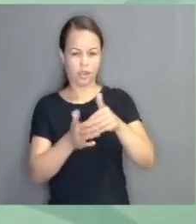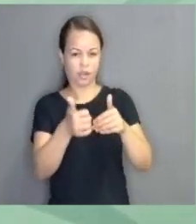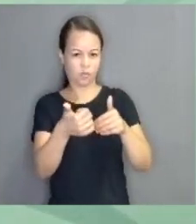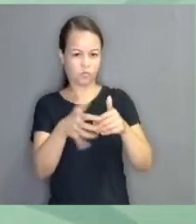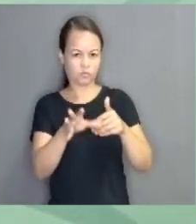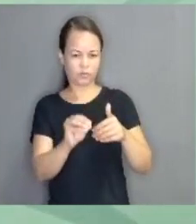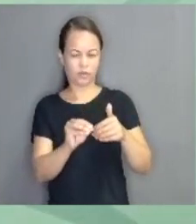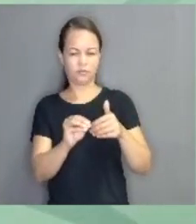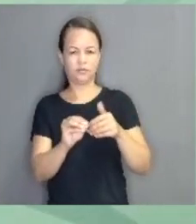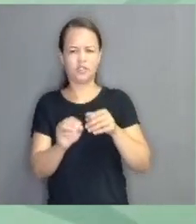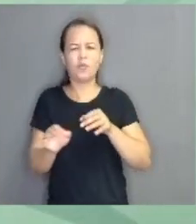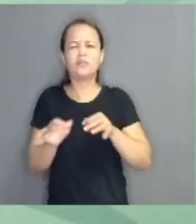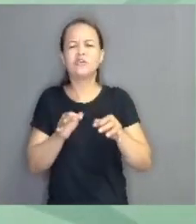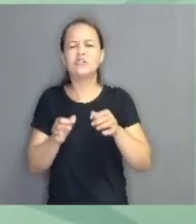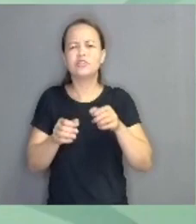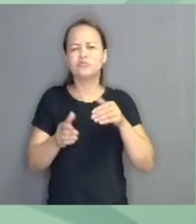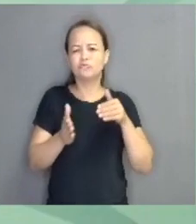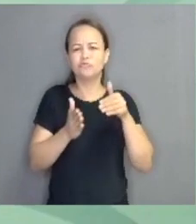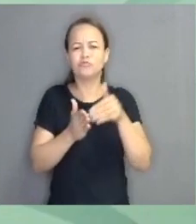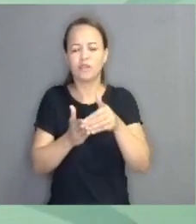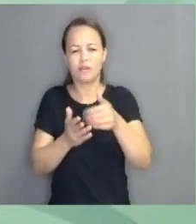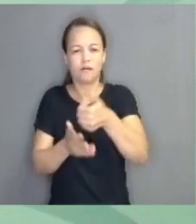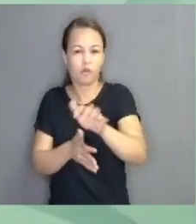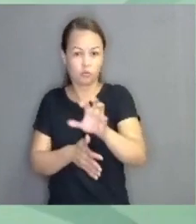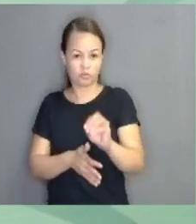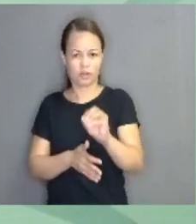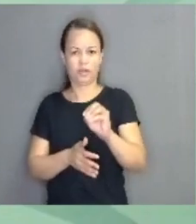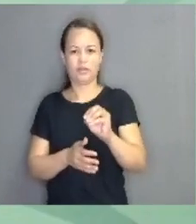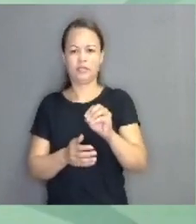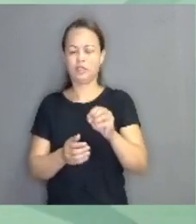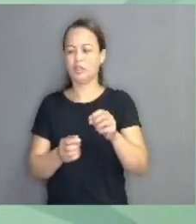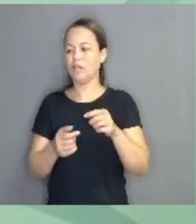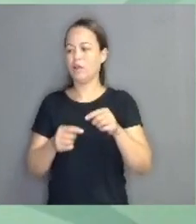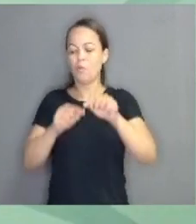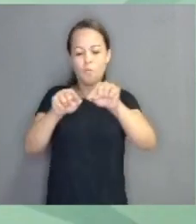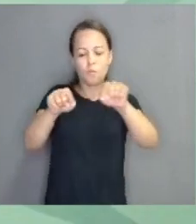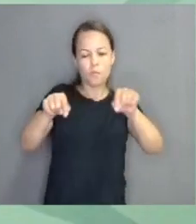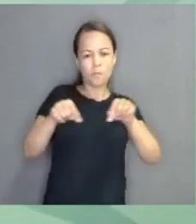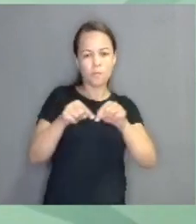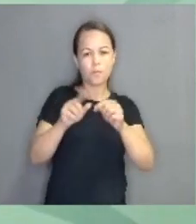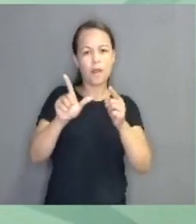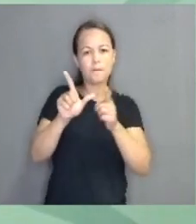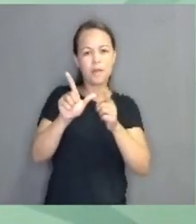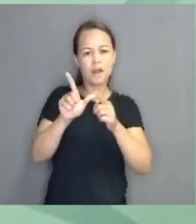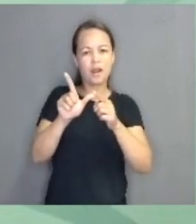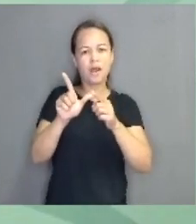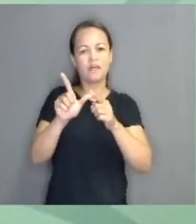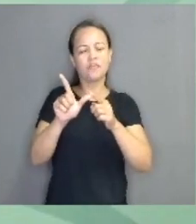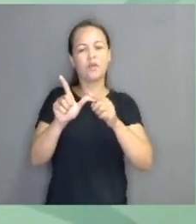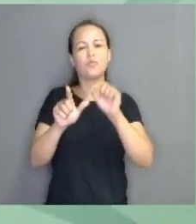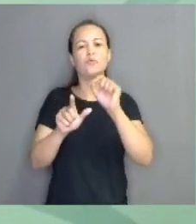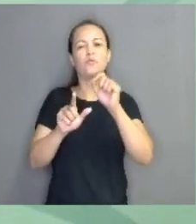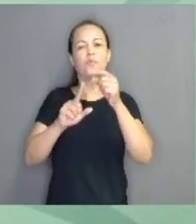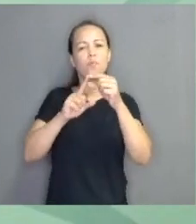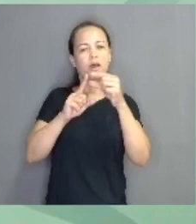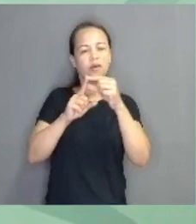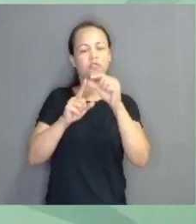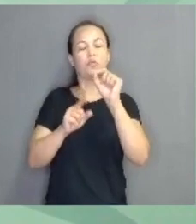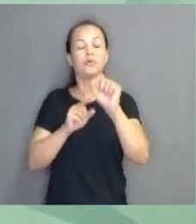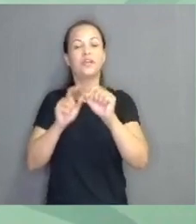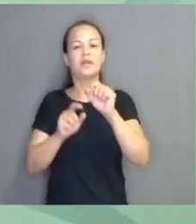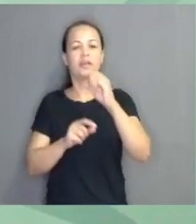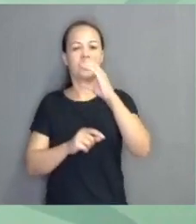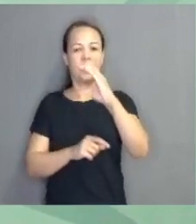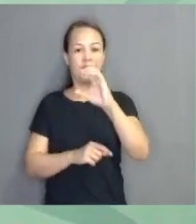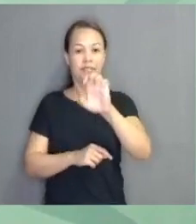gente chega lá no número 10, tem escrito uma palavrinha, céu. Para escrever essa palavrinha, eu precisei usar as